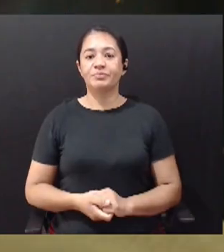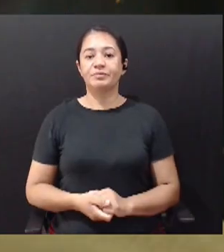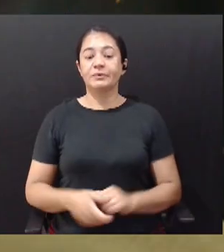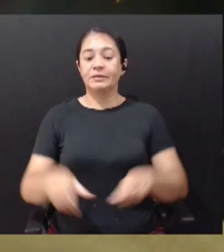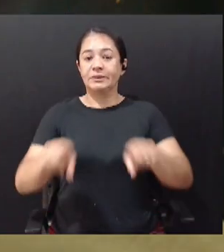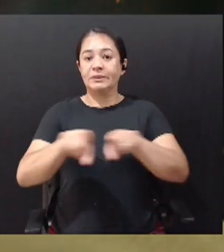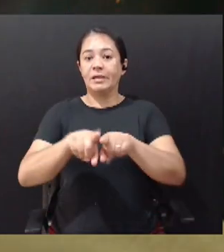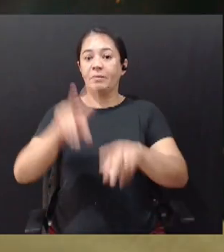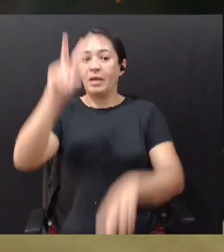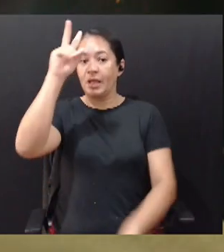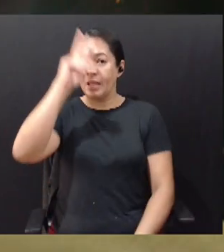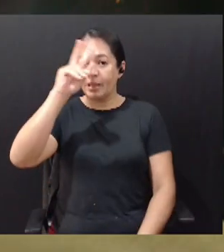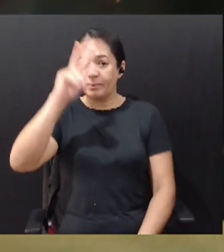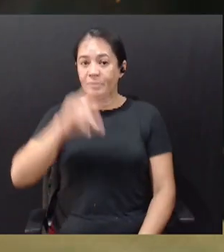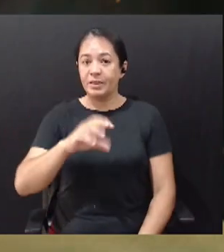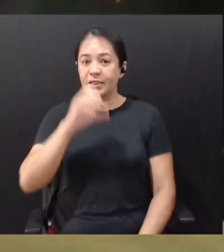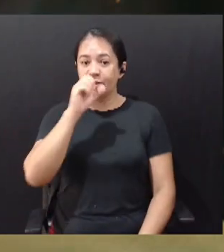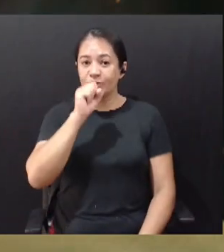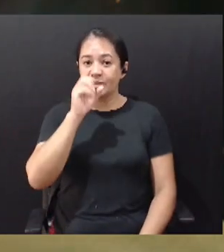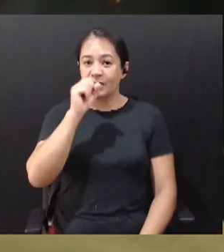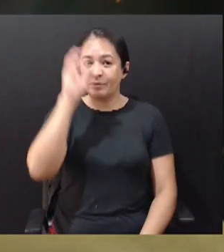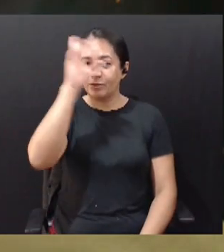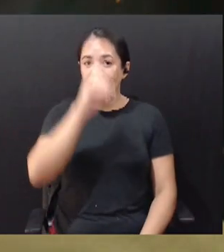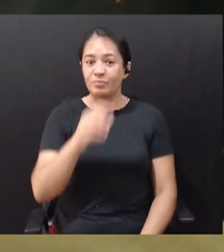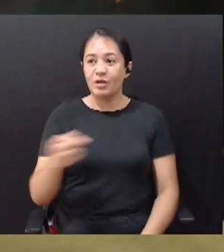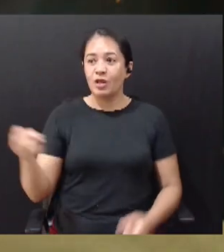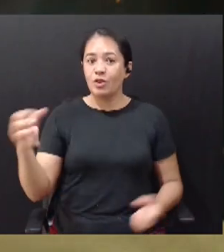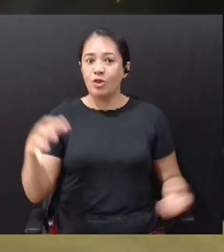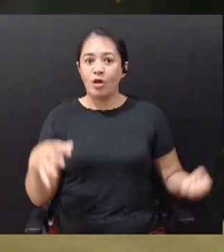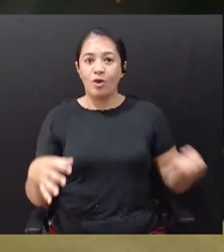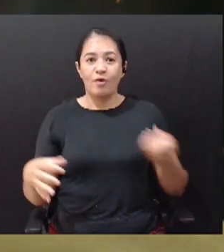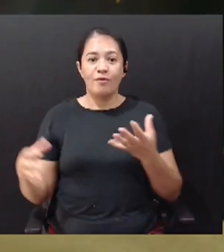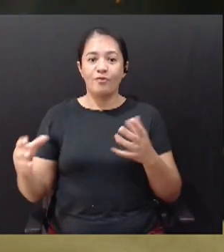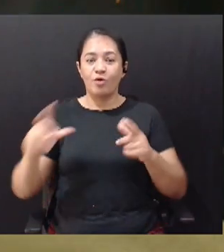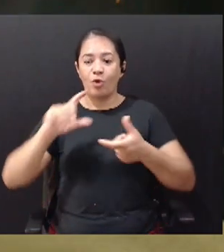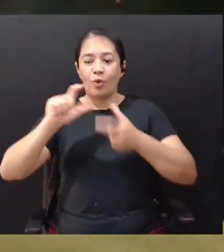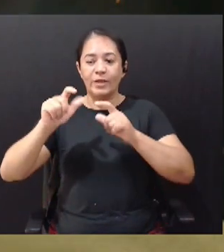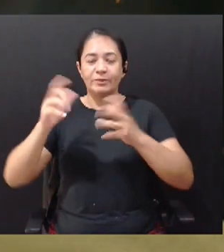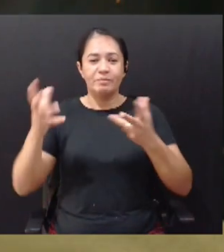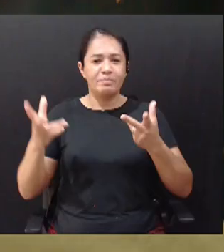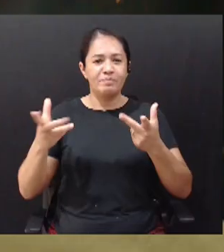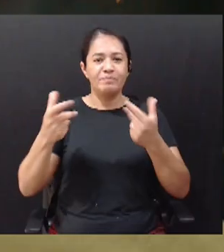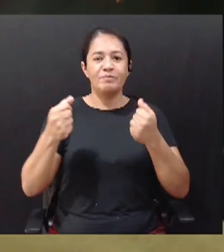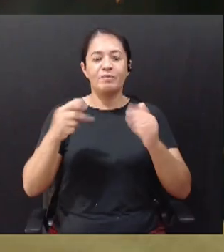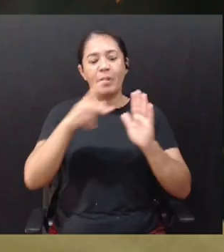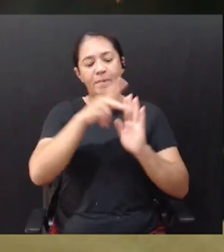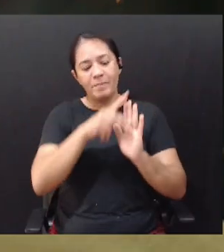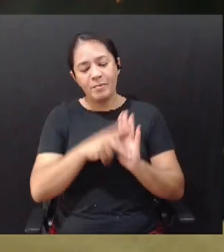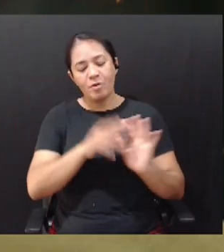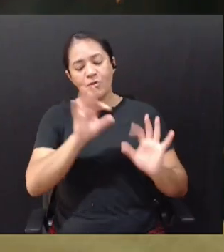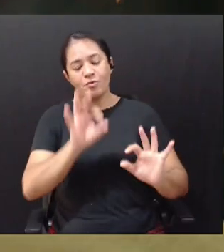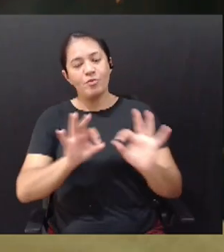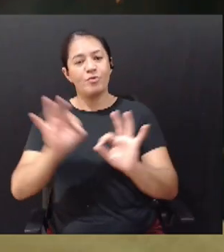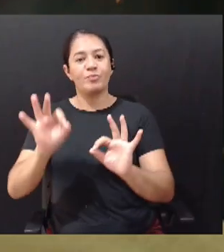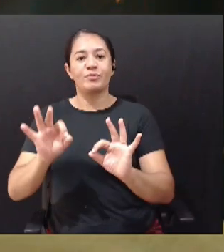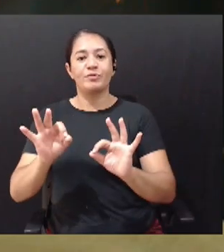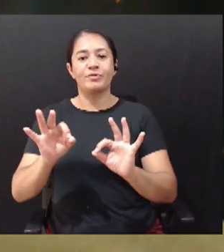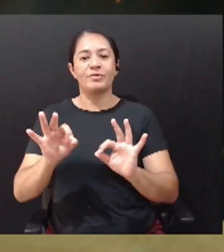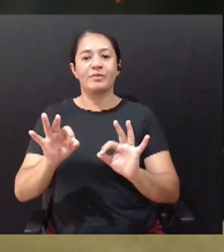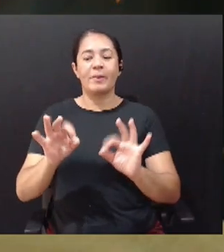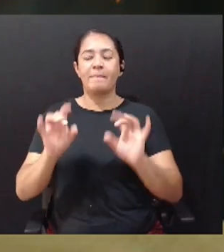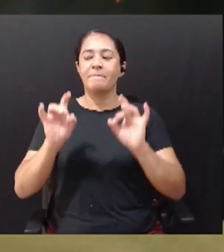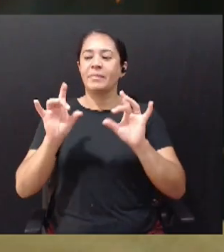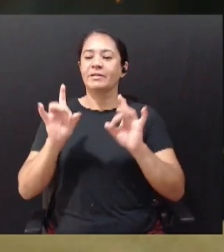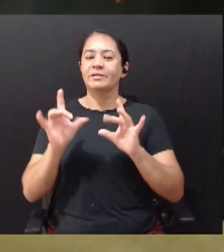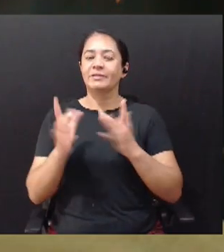no final de semana nós temos estreias maravilhosas dos nossos quadros e programas que são produzidos especialmente para